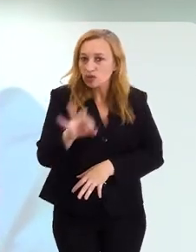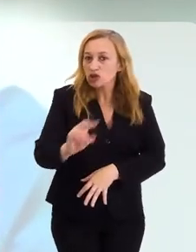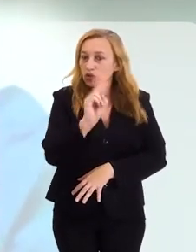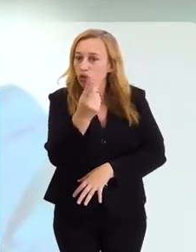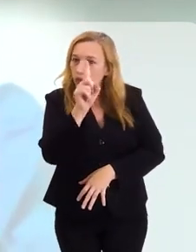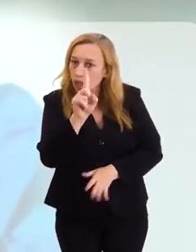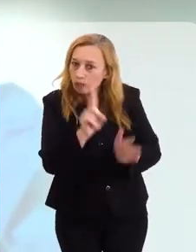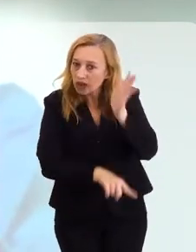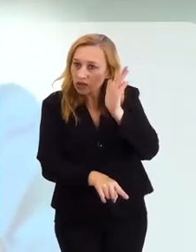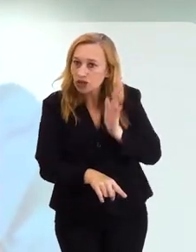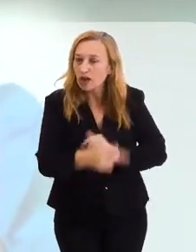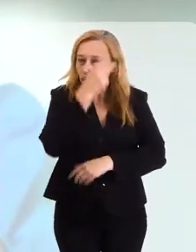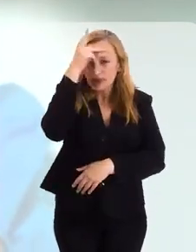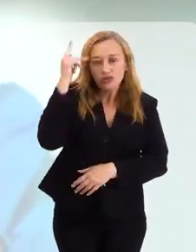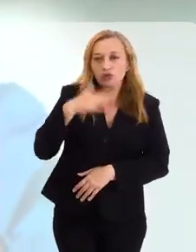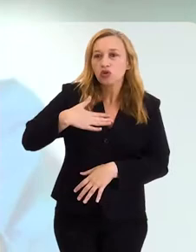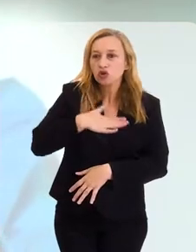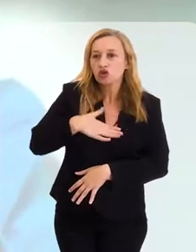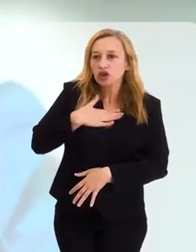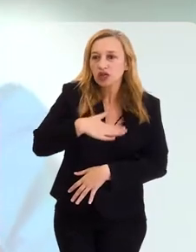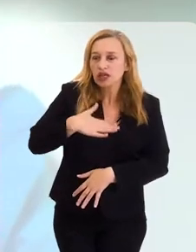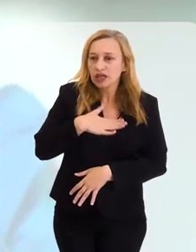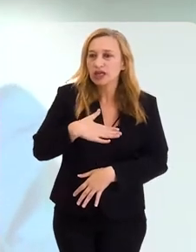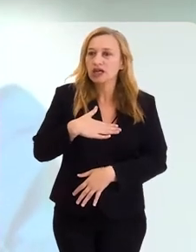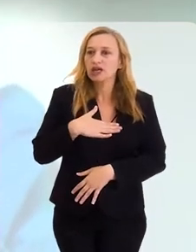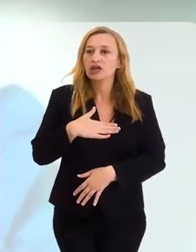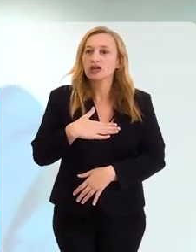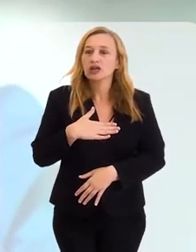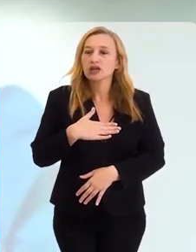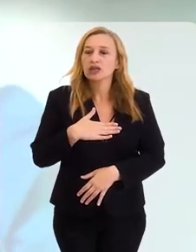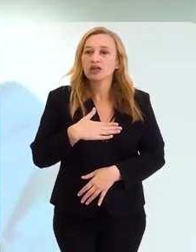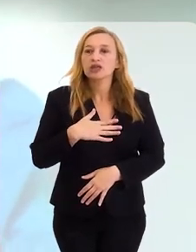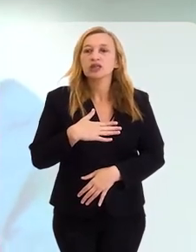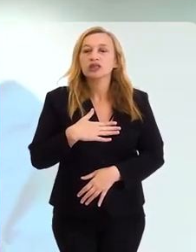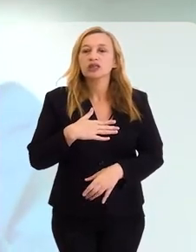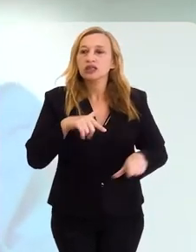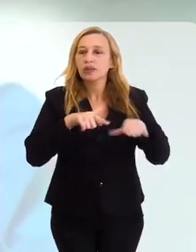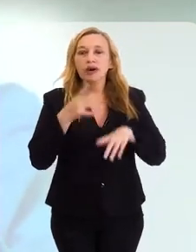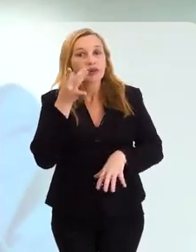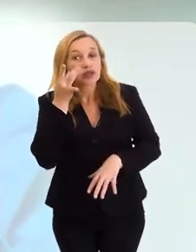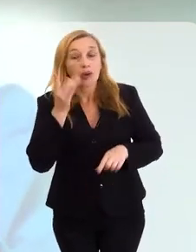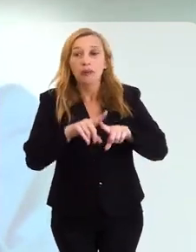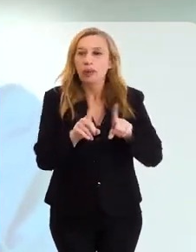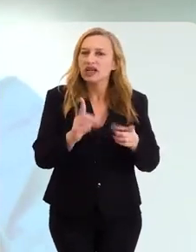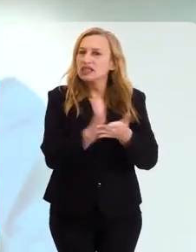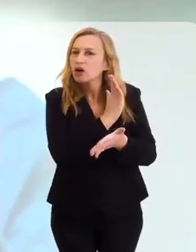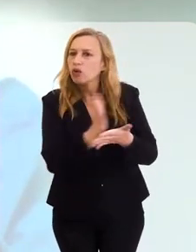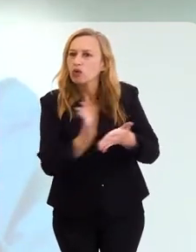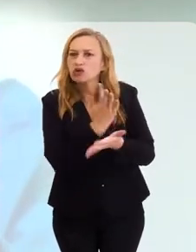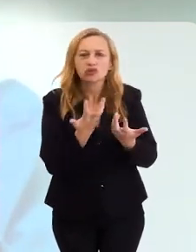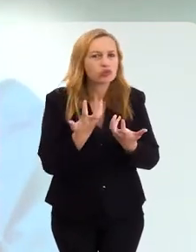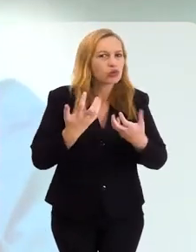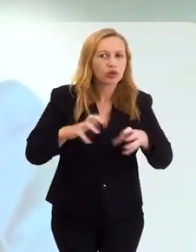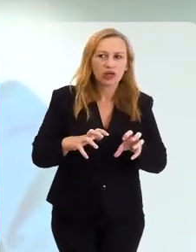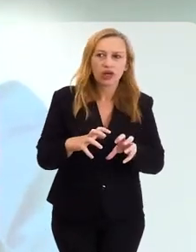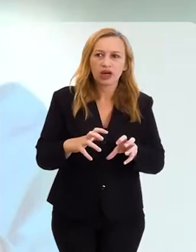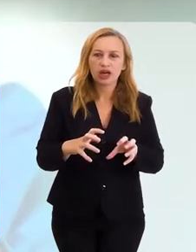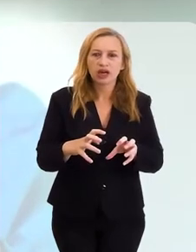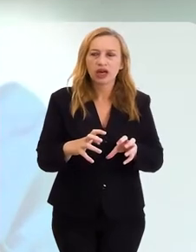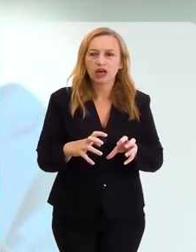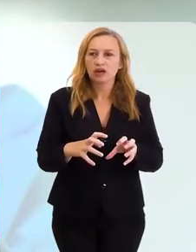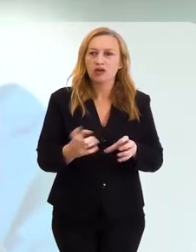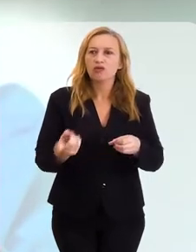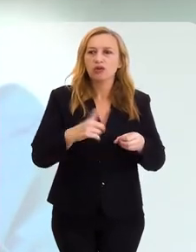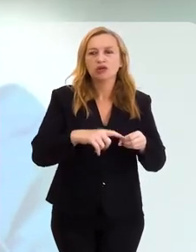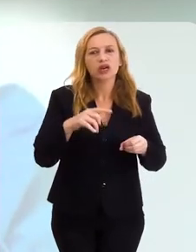uns 10%, às vezes menos do que isso, há pessoas que gostariam do regime semipresencial, né? Mas tem alguns que